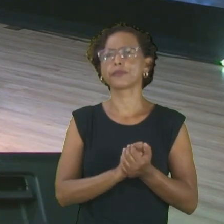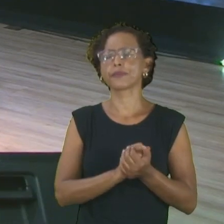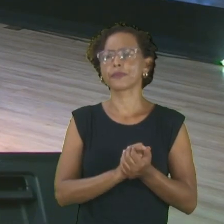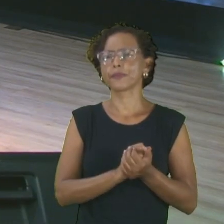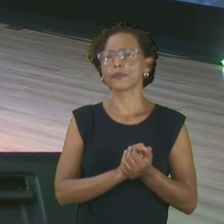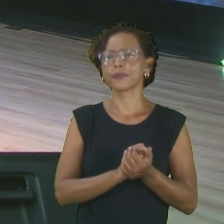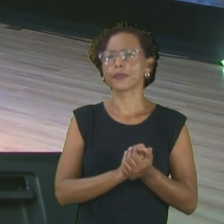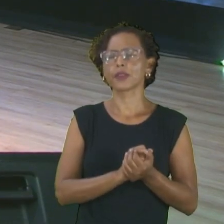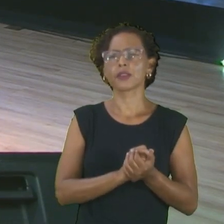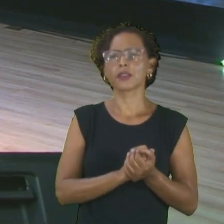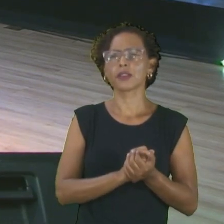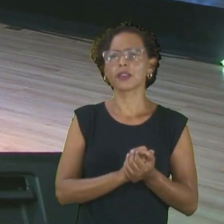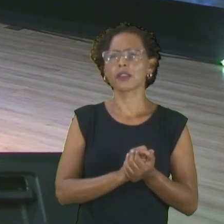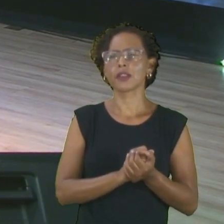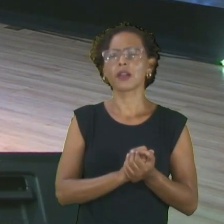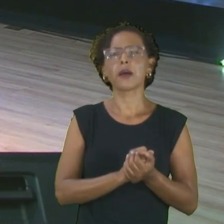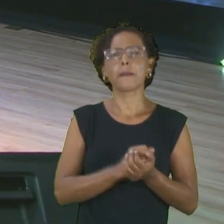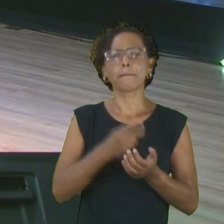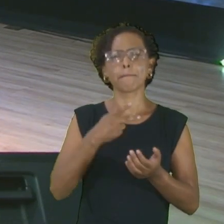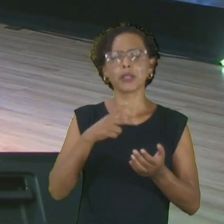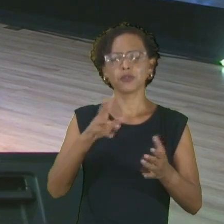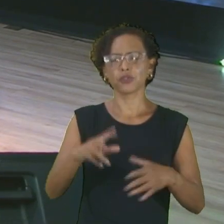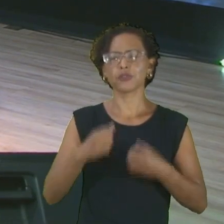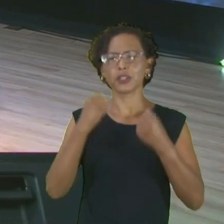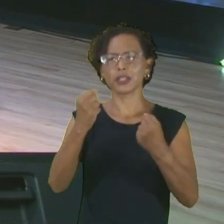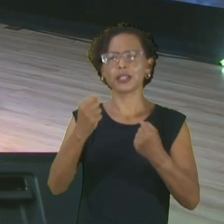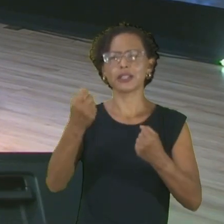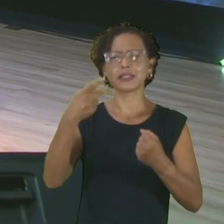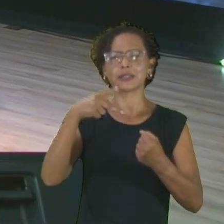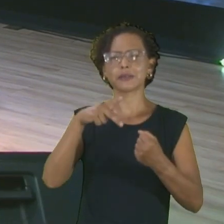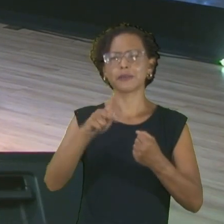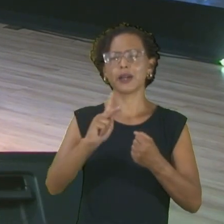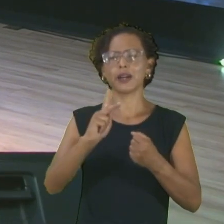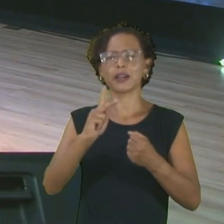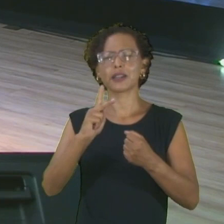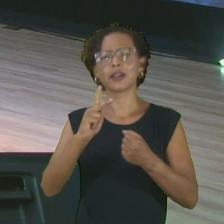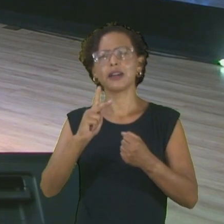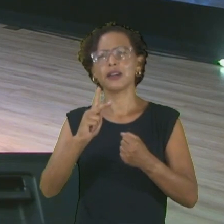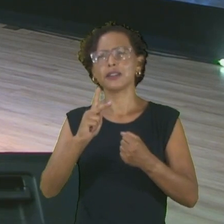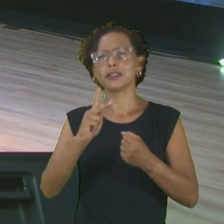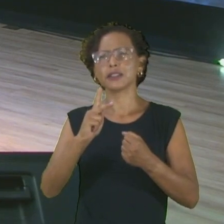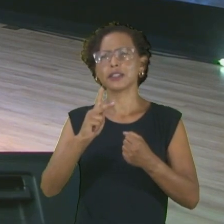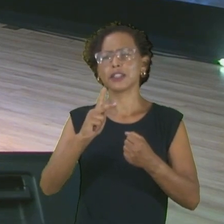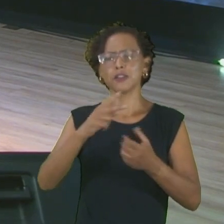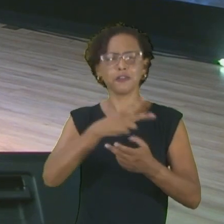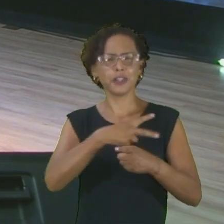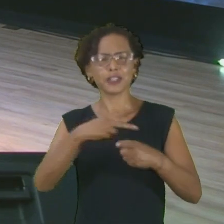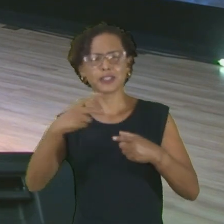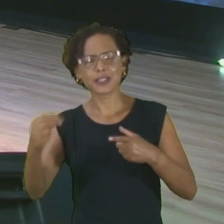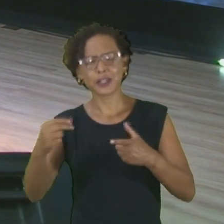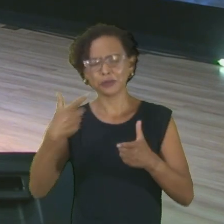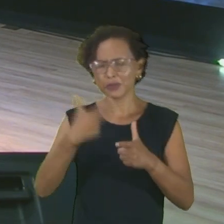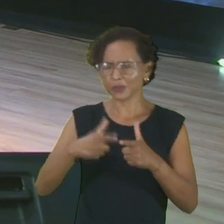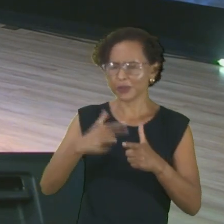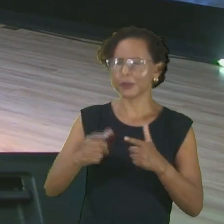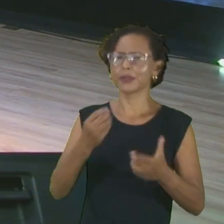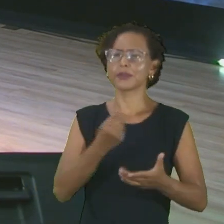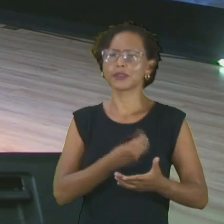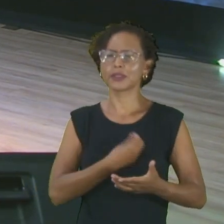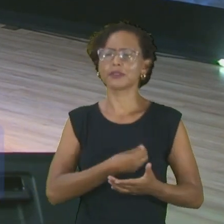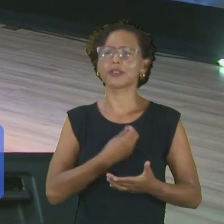espiritual para podermos superar as dificuldades da vida, os problemas da